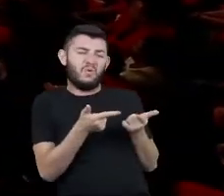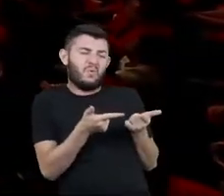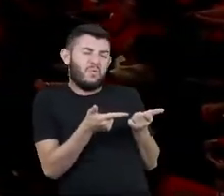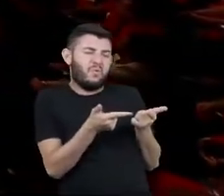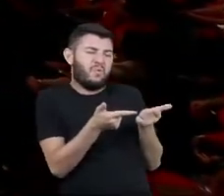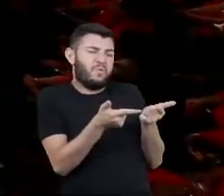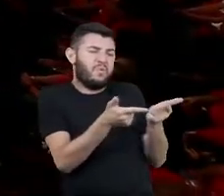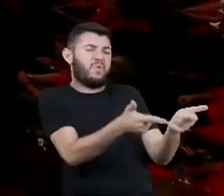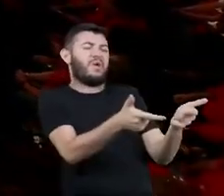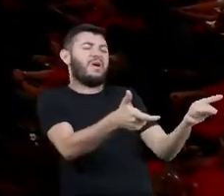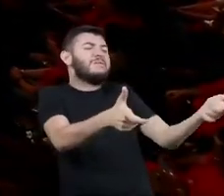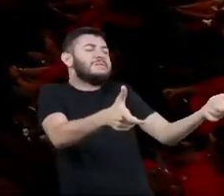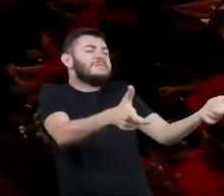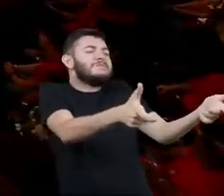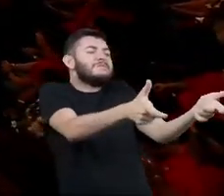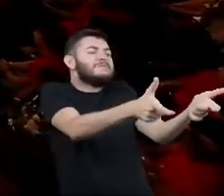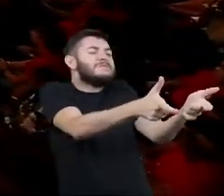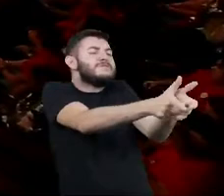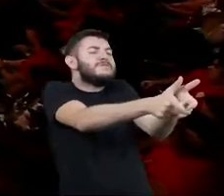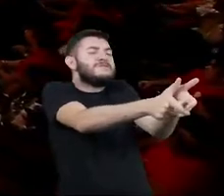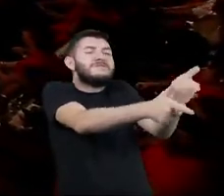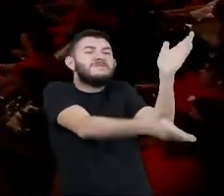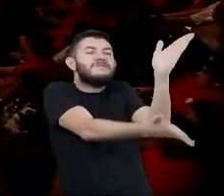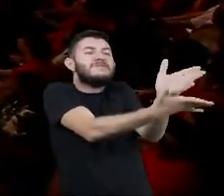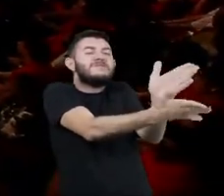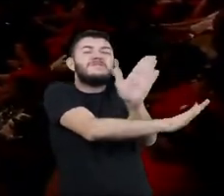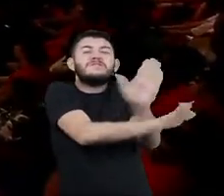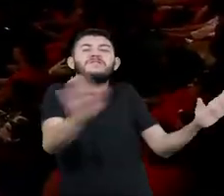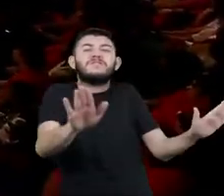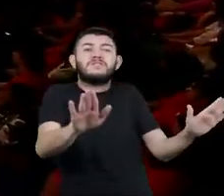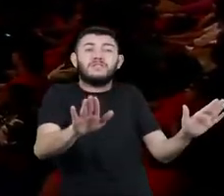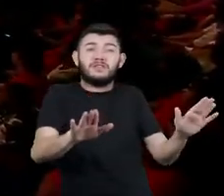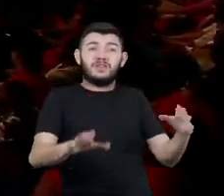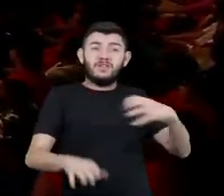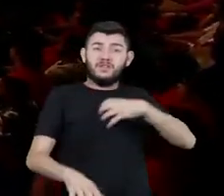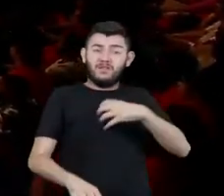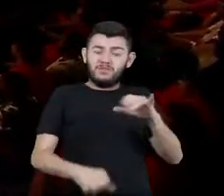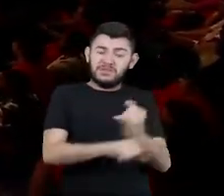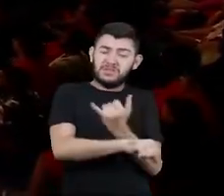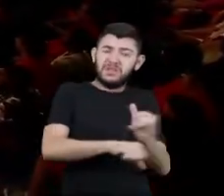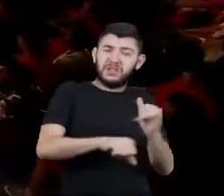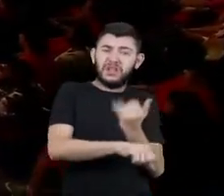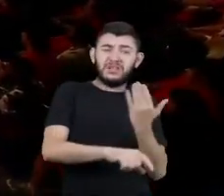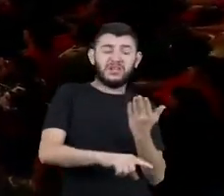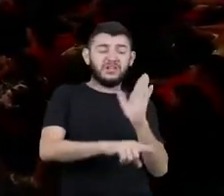viu, presidente? A melhor forma é com